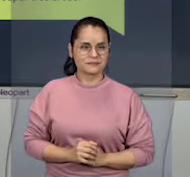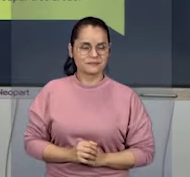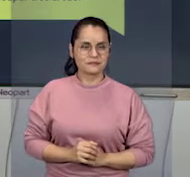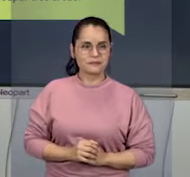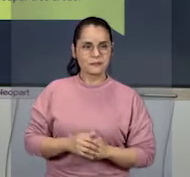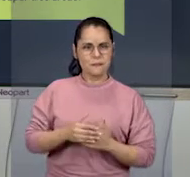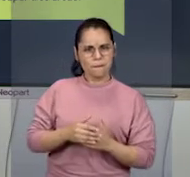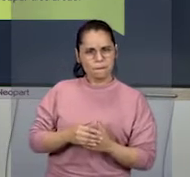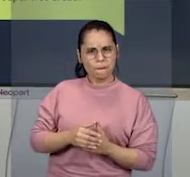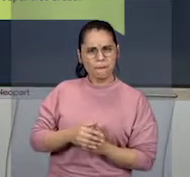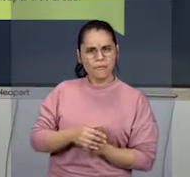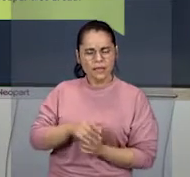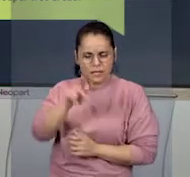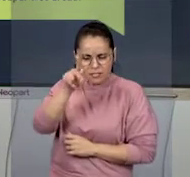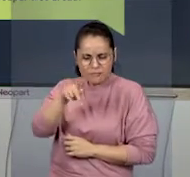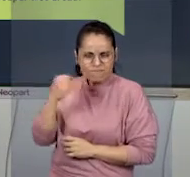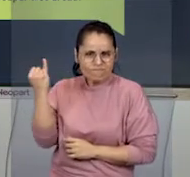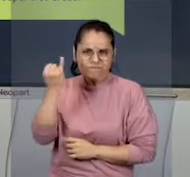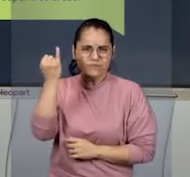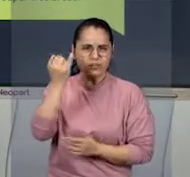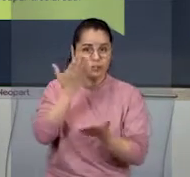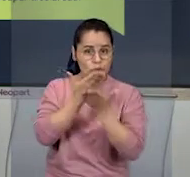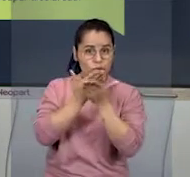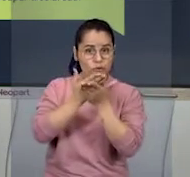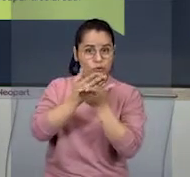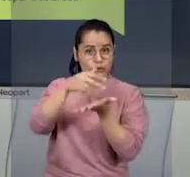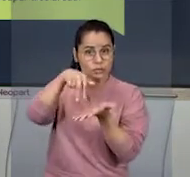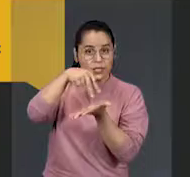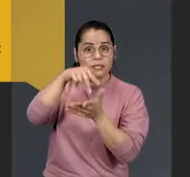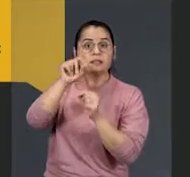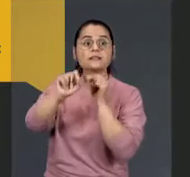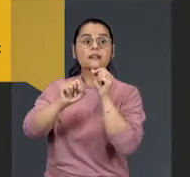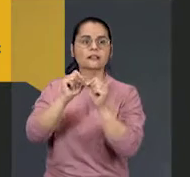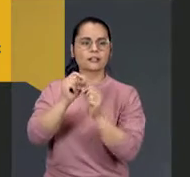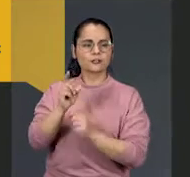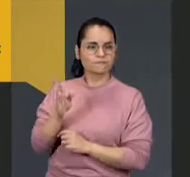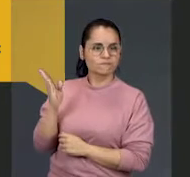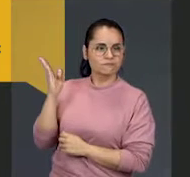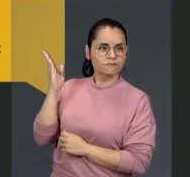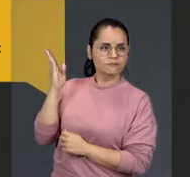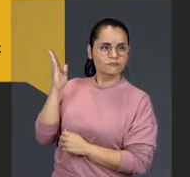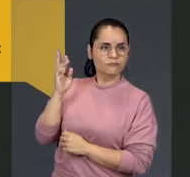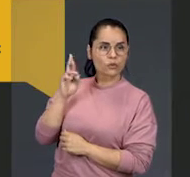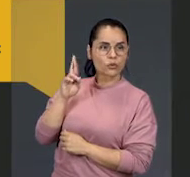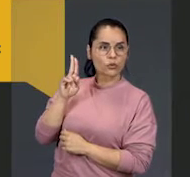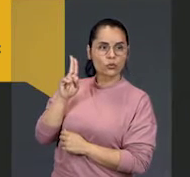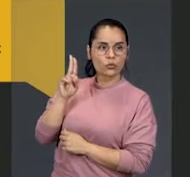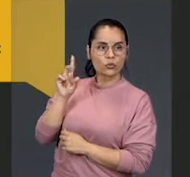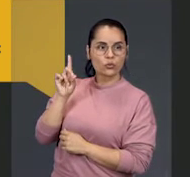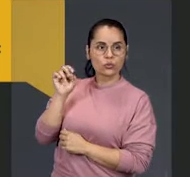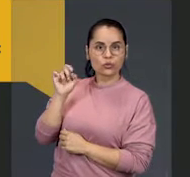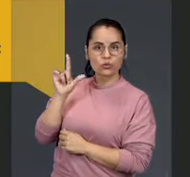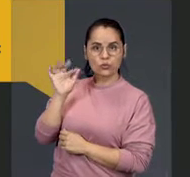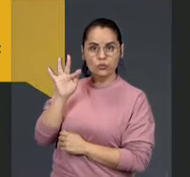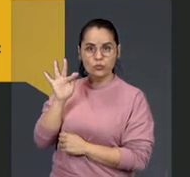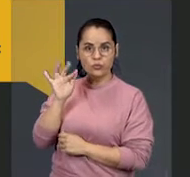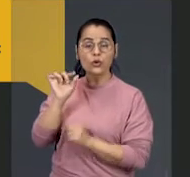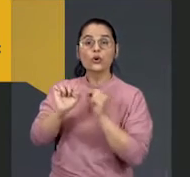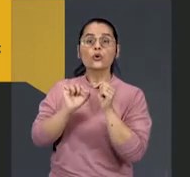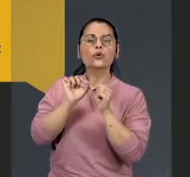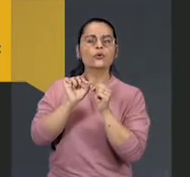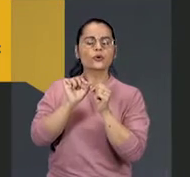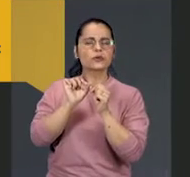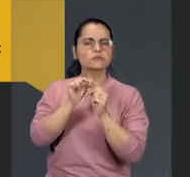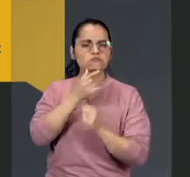Uma figura interessante para o estudo da dança vai ser Rudolf Laban. Ele foi